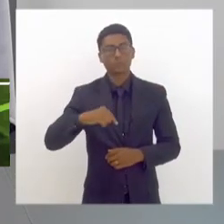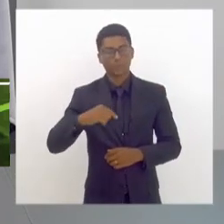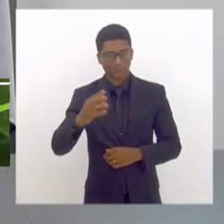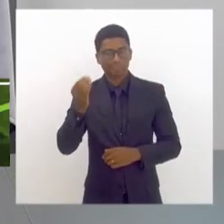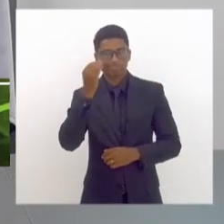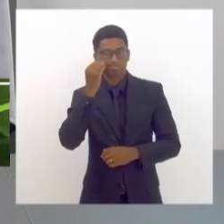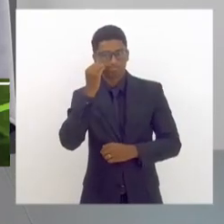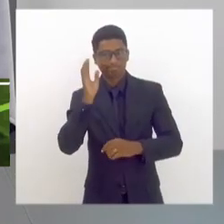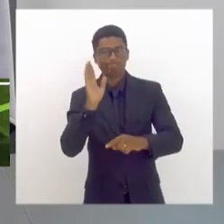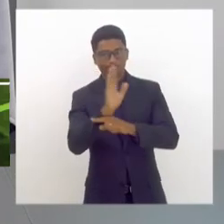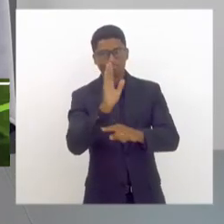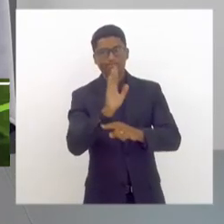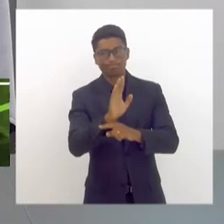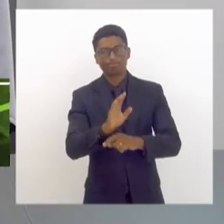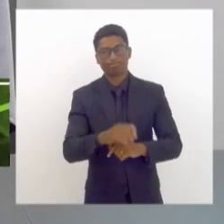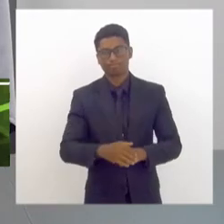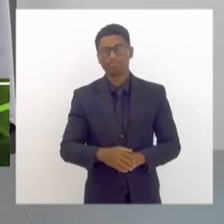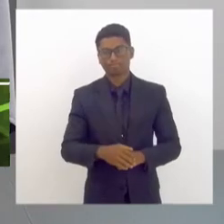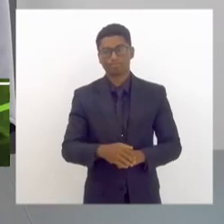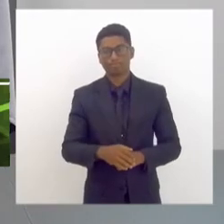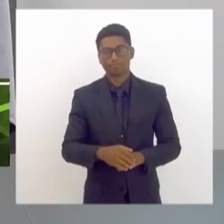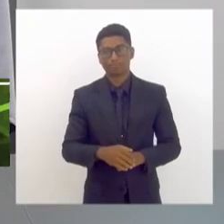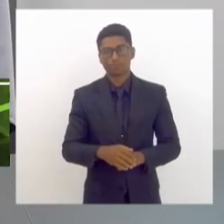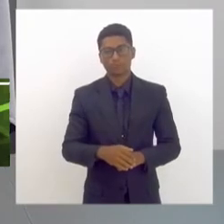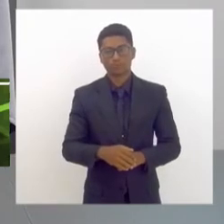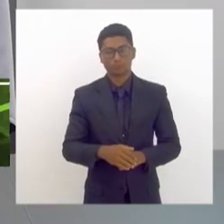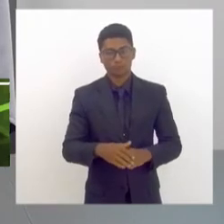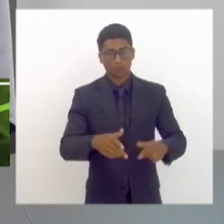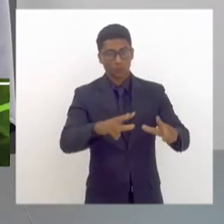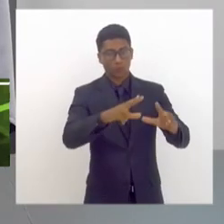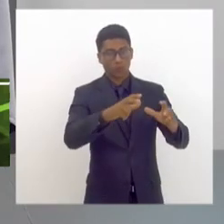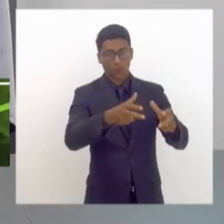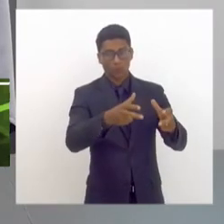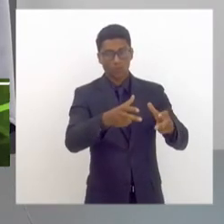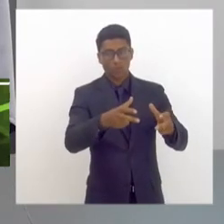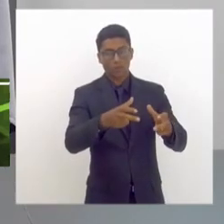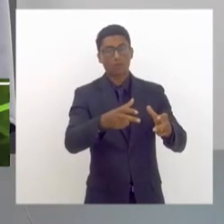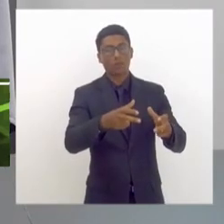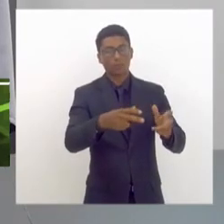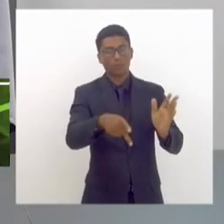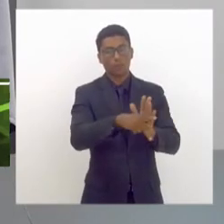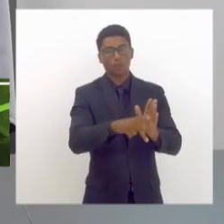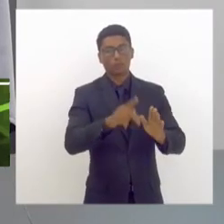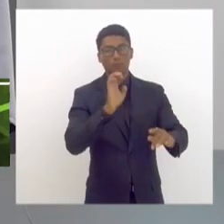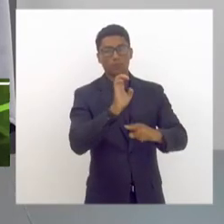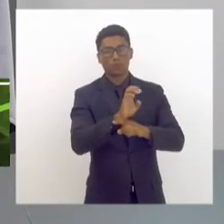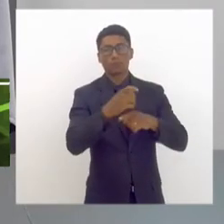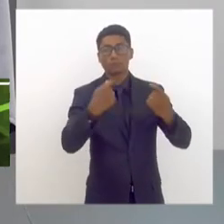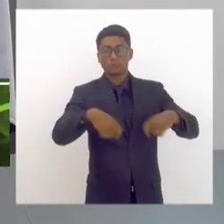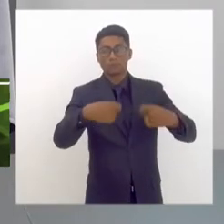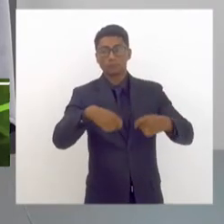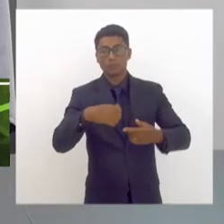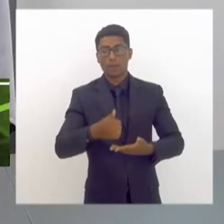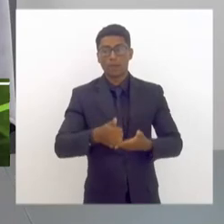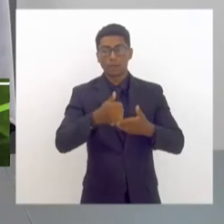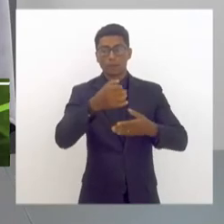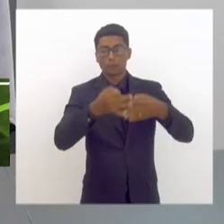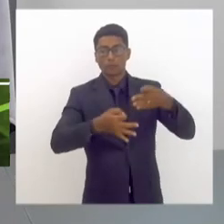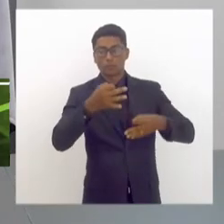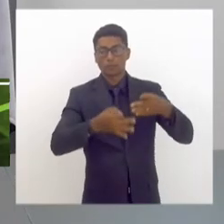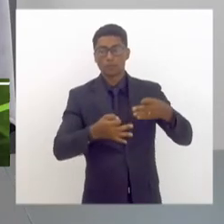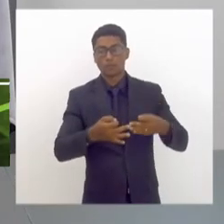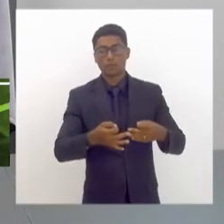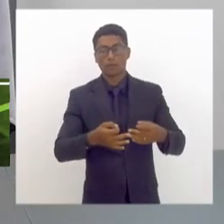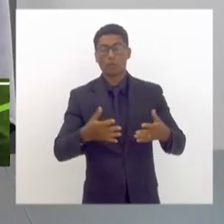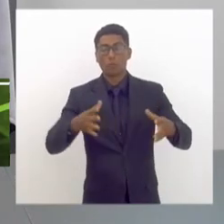Né? Entendo que o Conselho, como órgão de Estado, deve ter uma assessoria jurídica também oferecida pela Procuradoria-Geral do